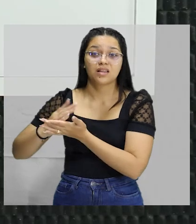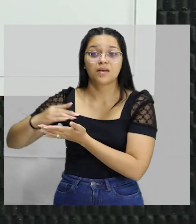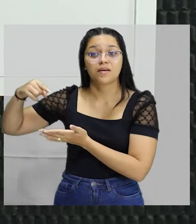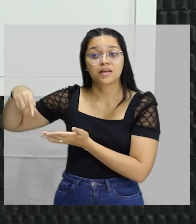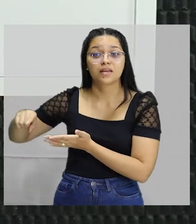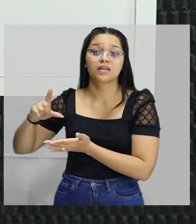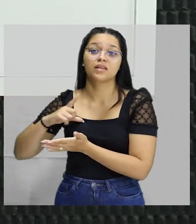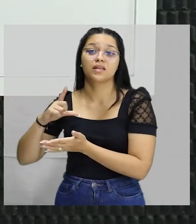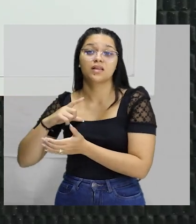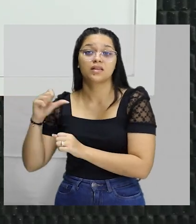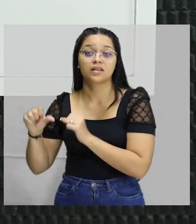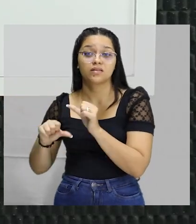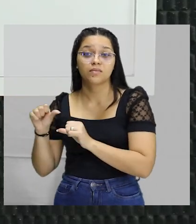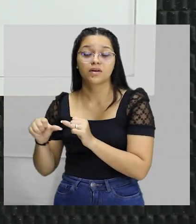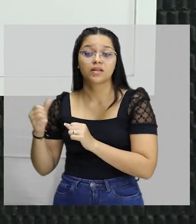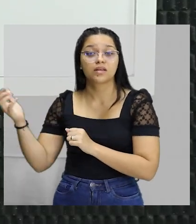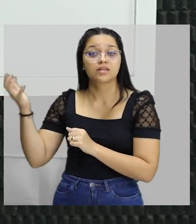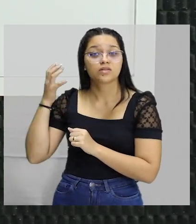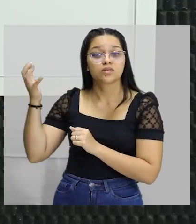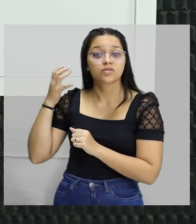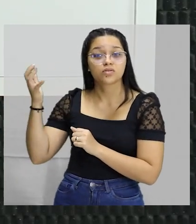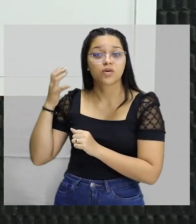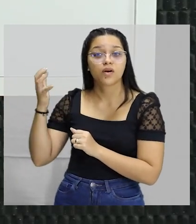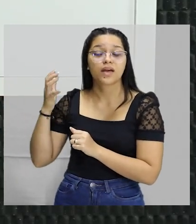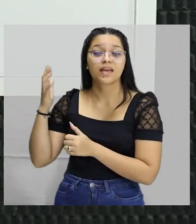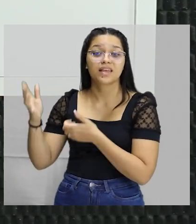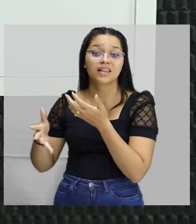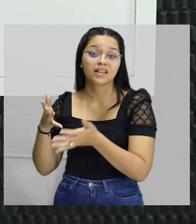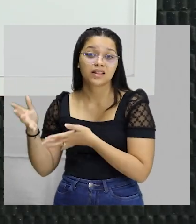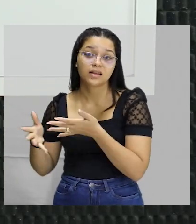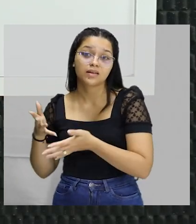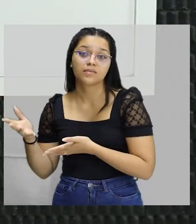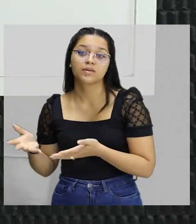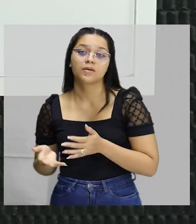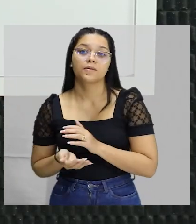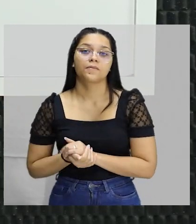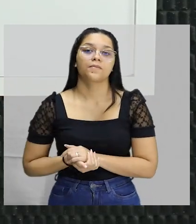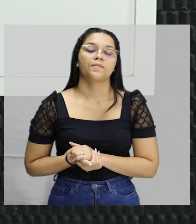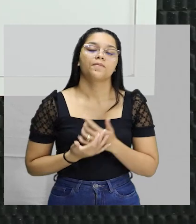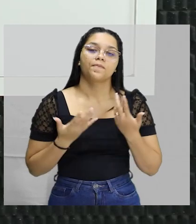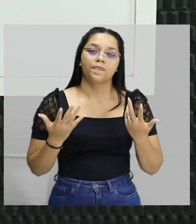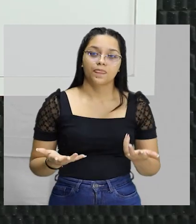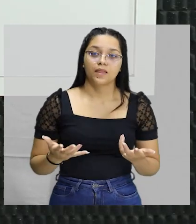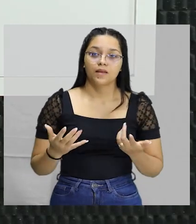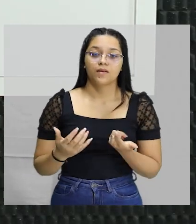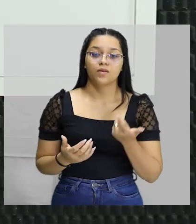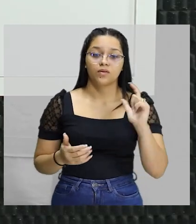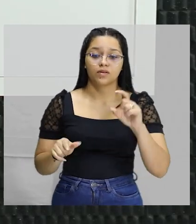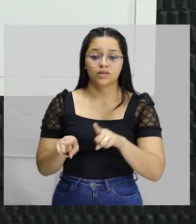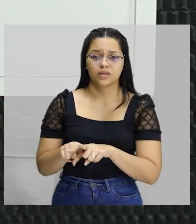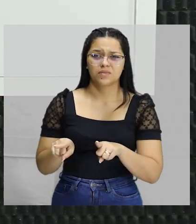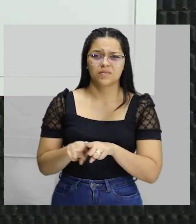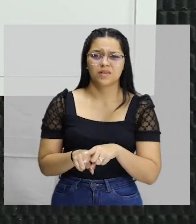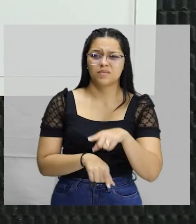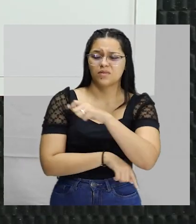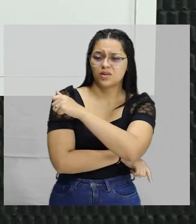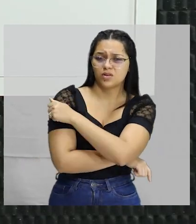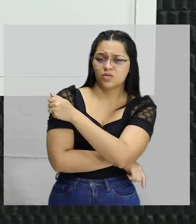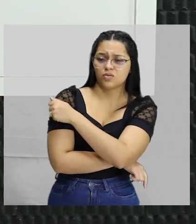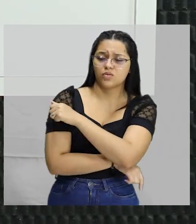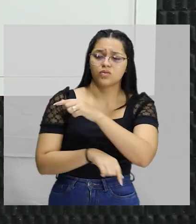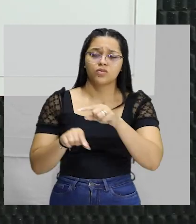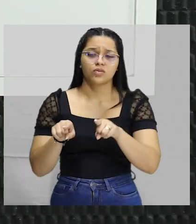está transformando esse som em língua de sinais, certo? Tá, ok? Então, para outra parte do alunado